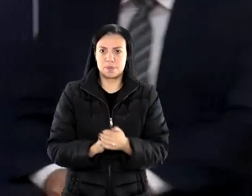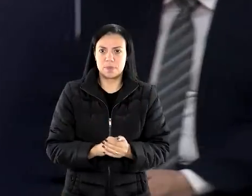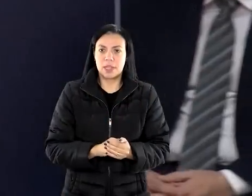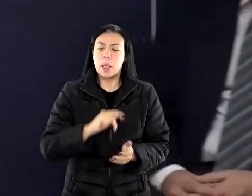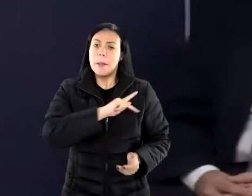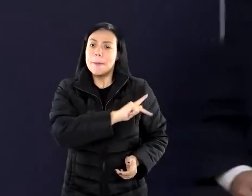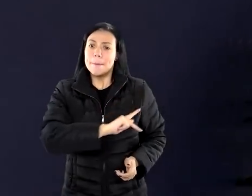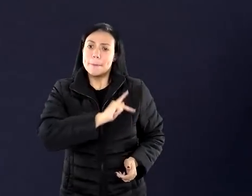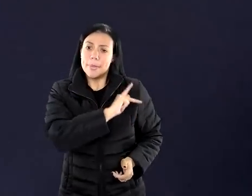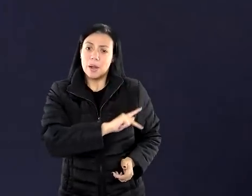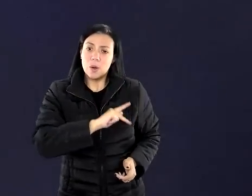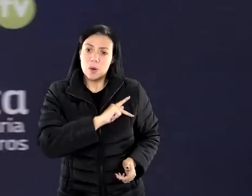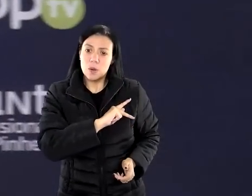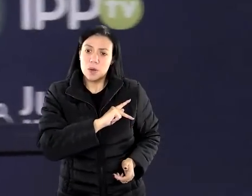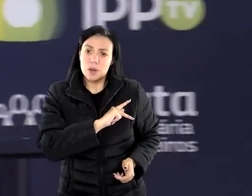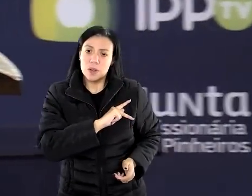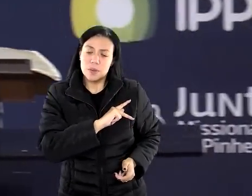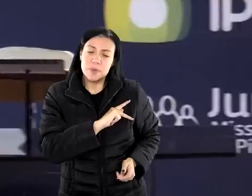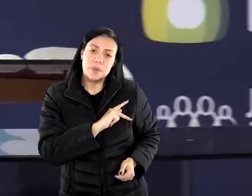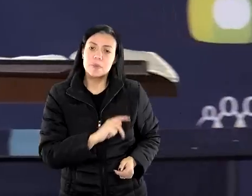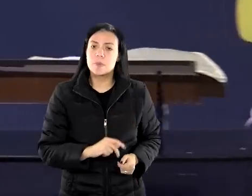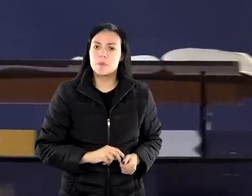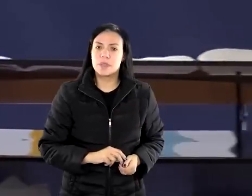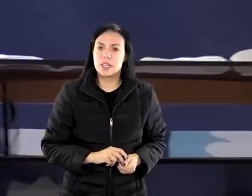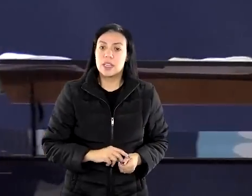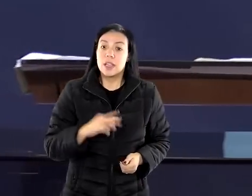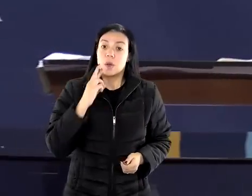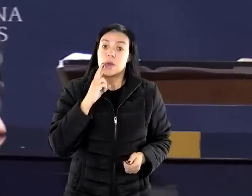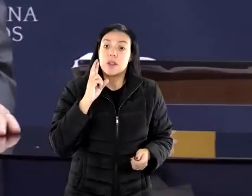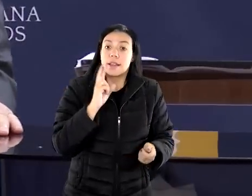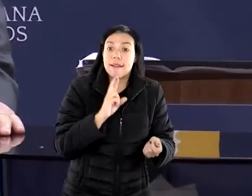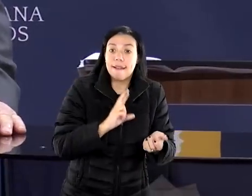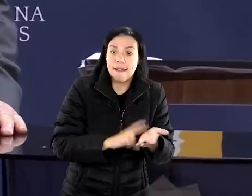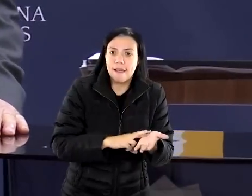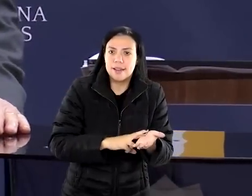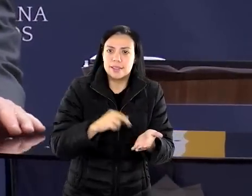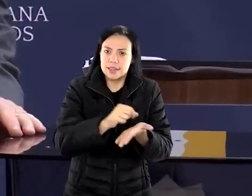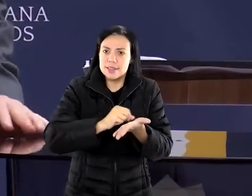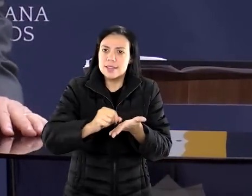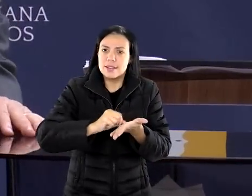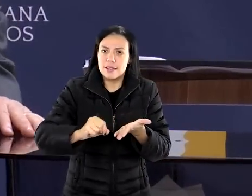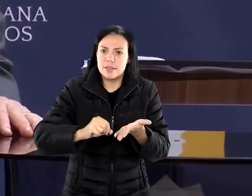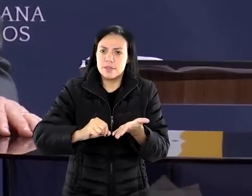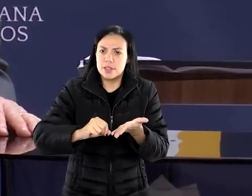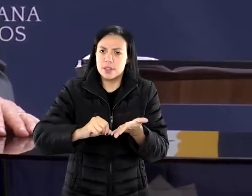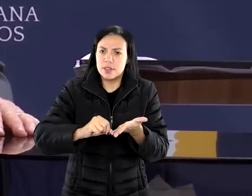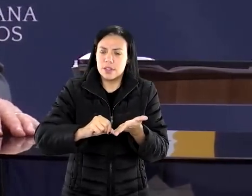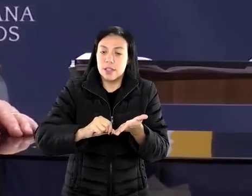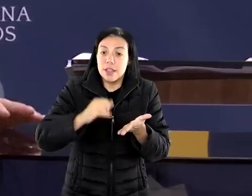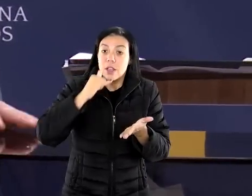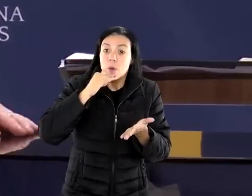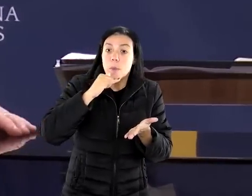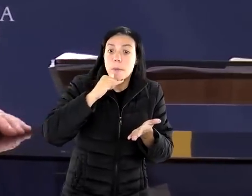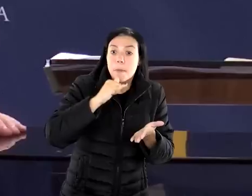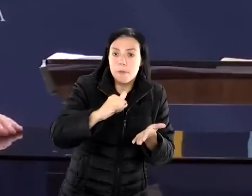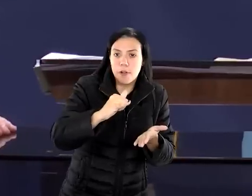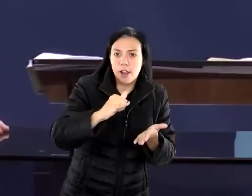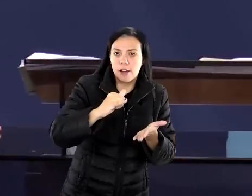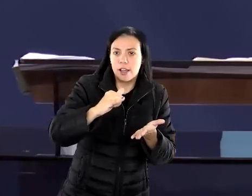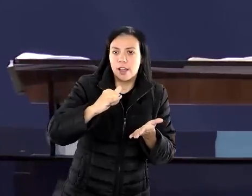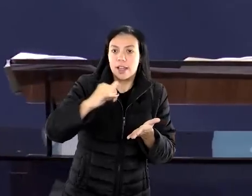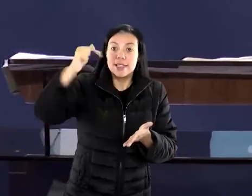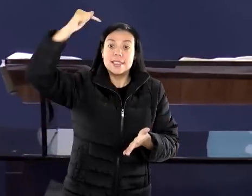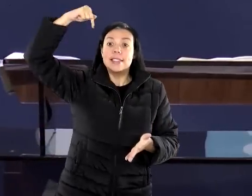quando escreve as suas cartas, ele usa a expressão aos santos que estão em Corinto,